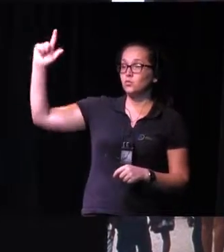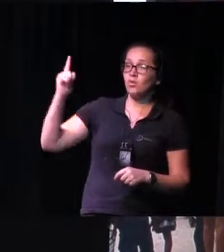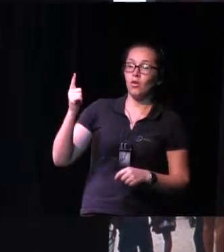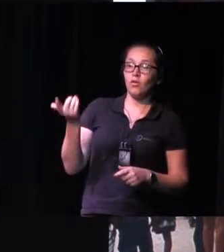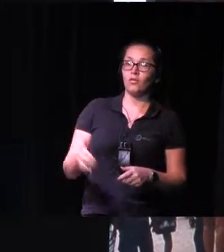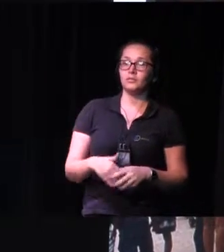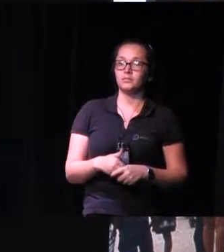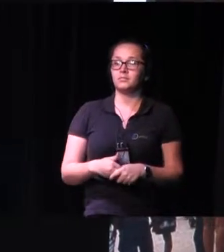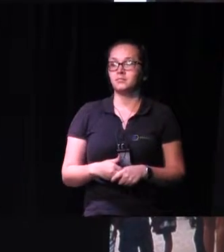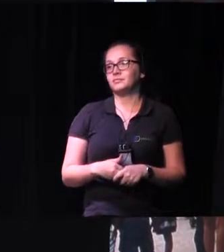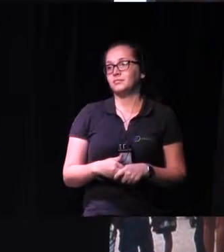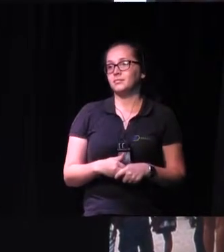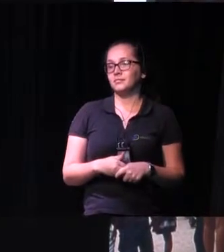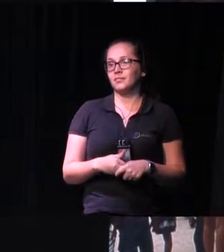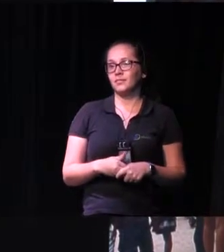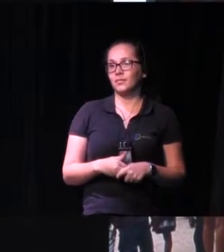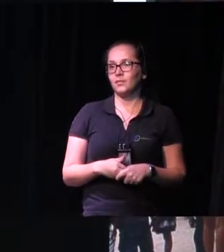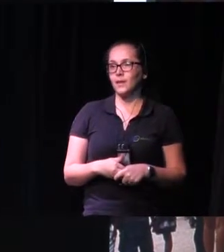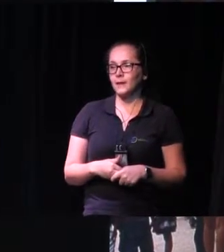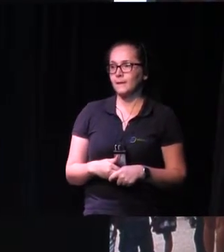as crianças estão ao sol,